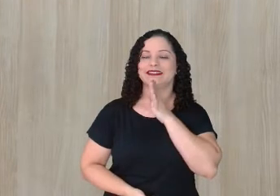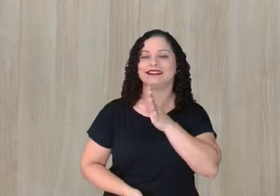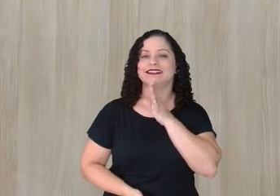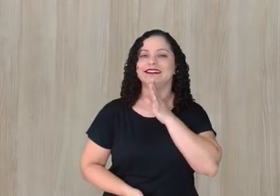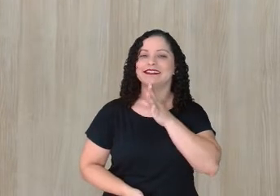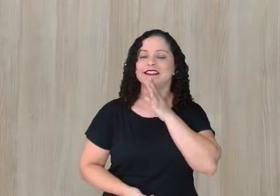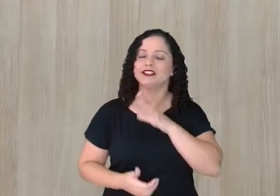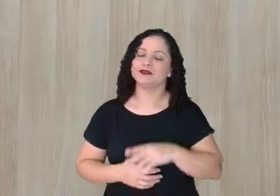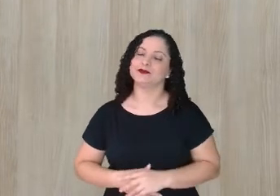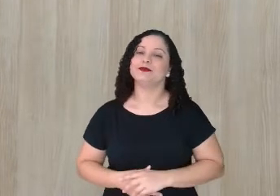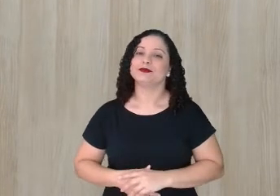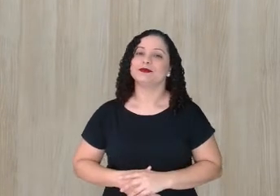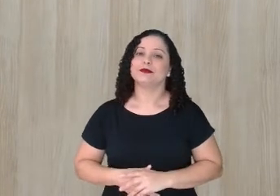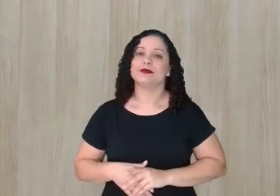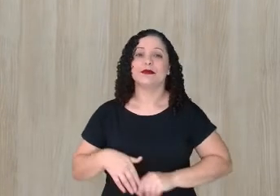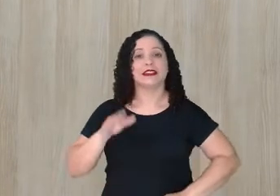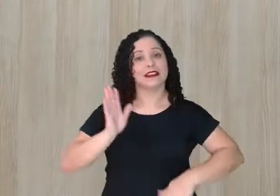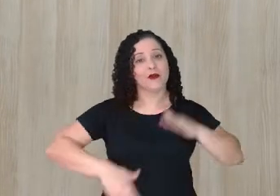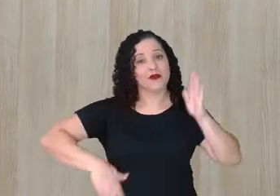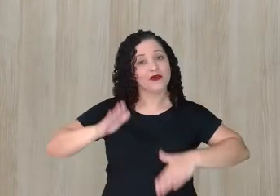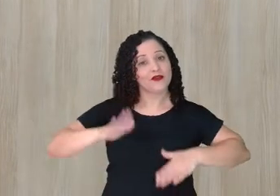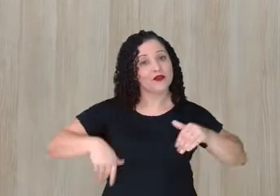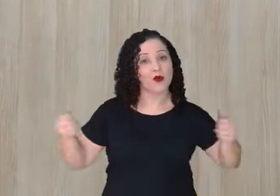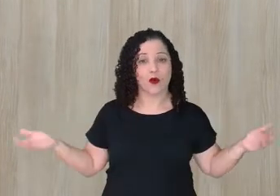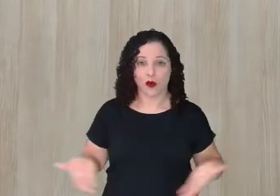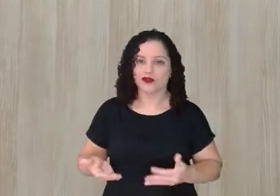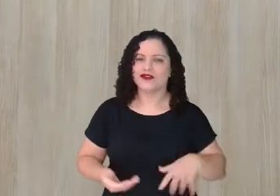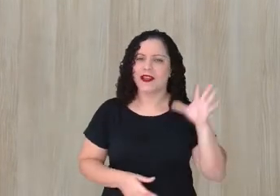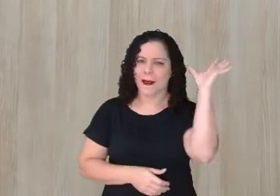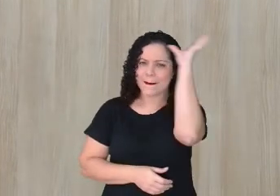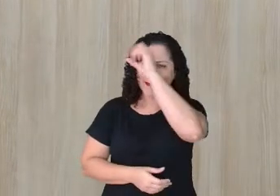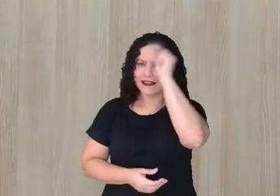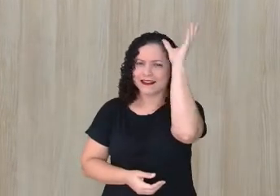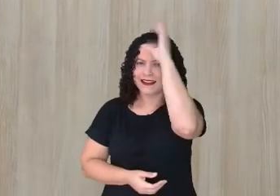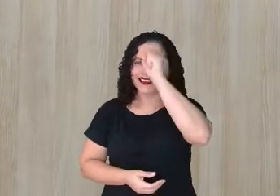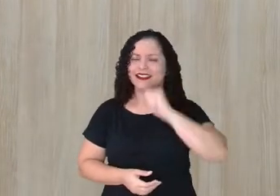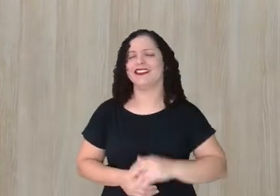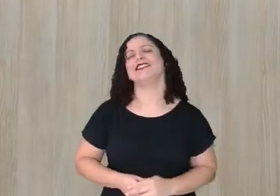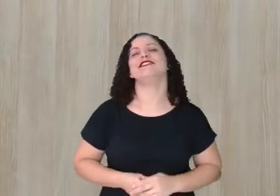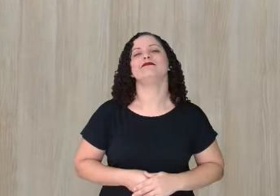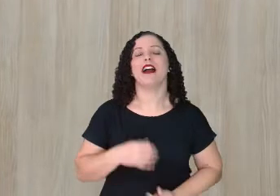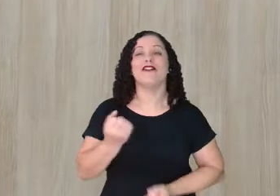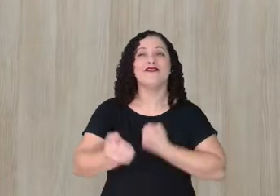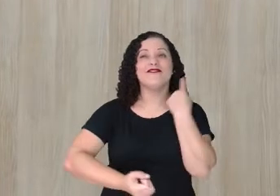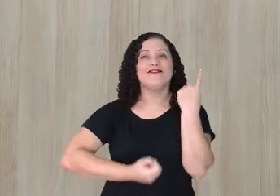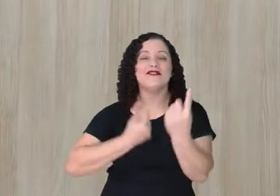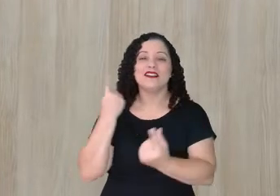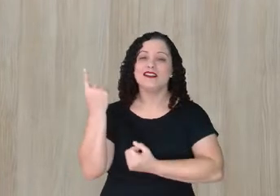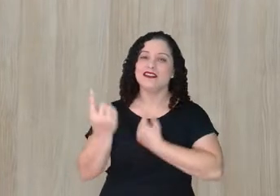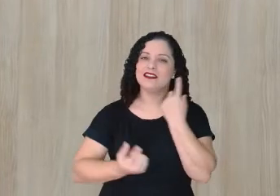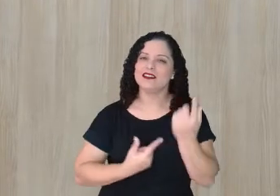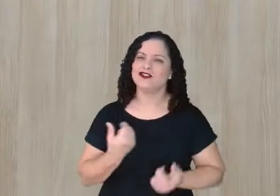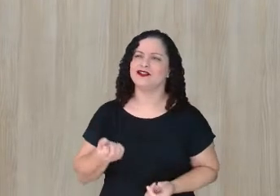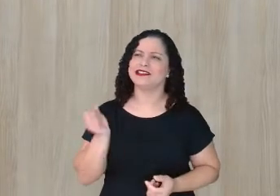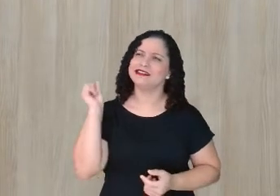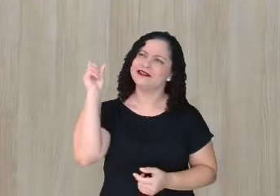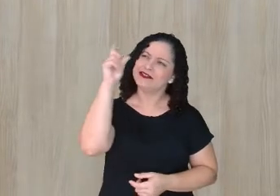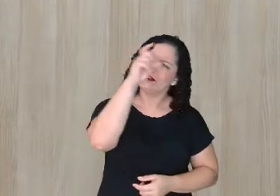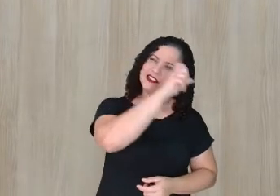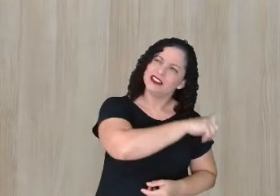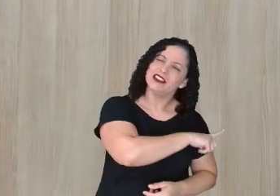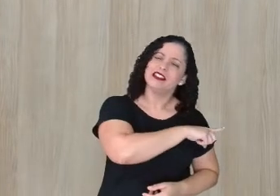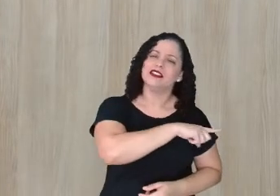E talvez vocês aprendam hoje. Talvez alguns levem um tempinho para registrar